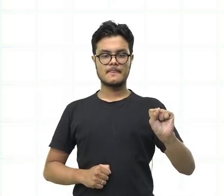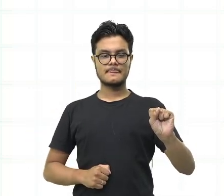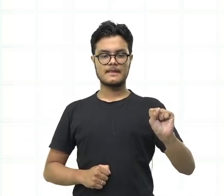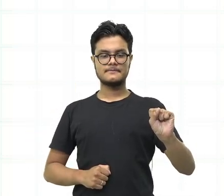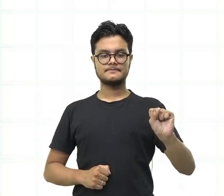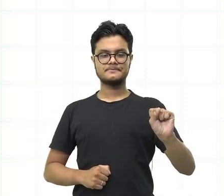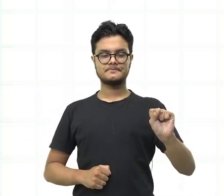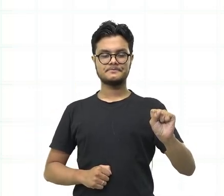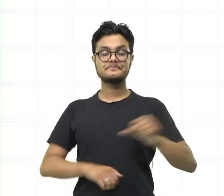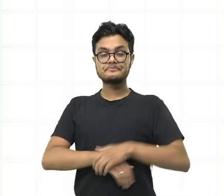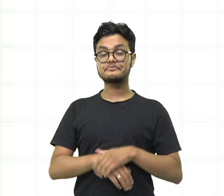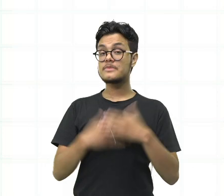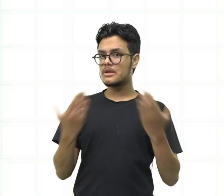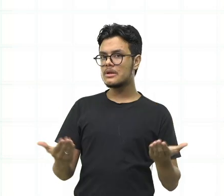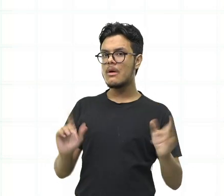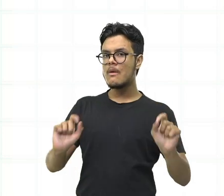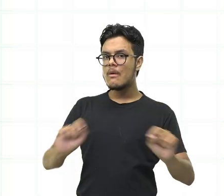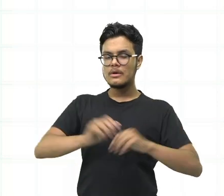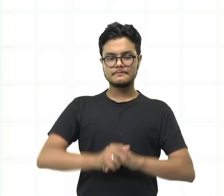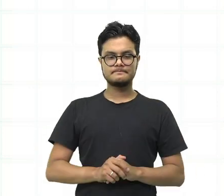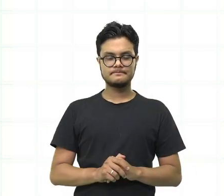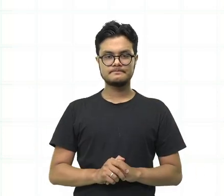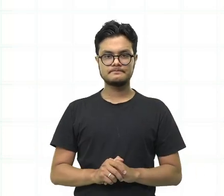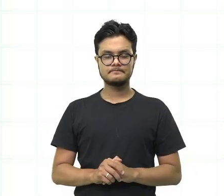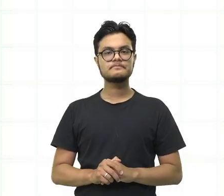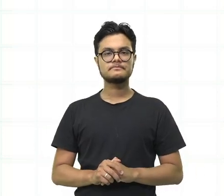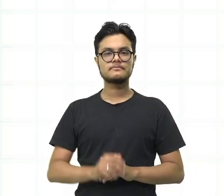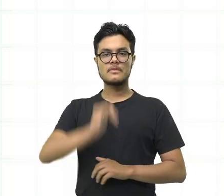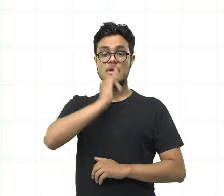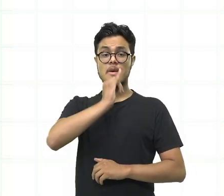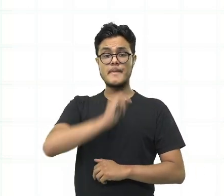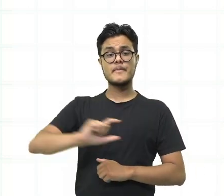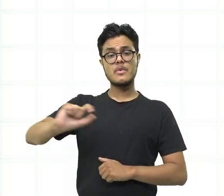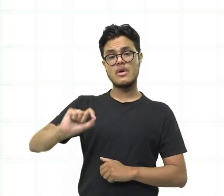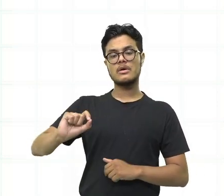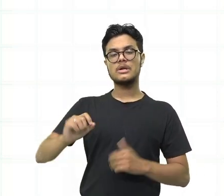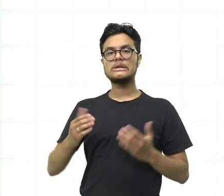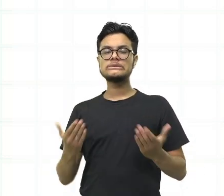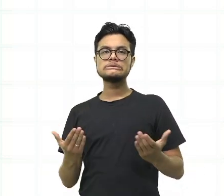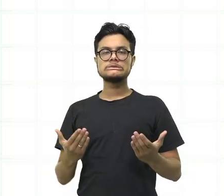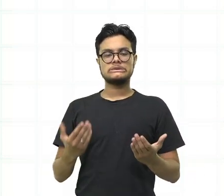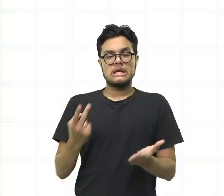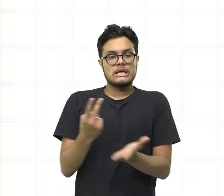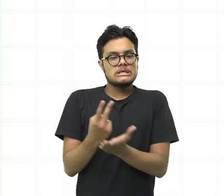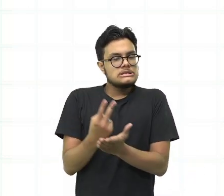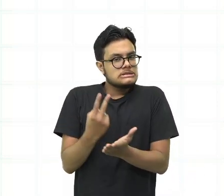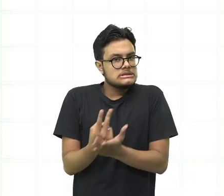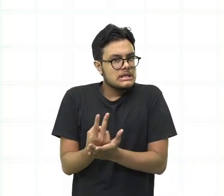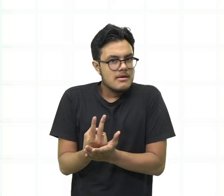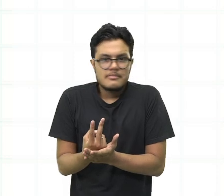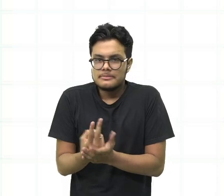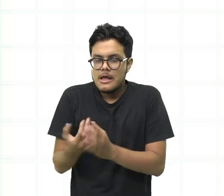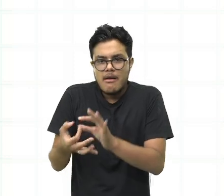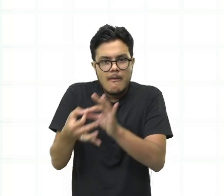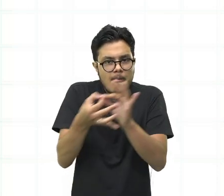música. Mas, enfim, percebam que eles têm que estar, o quê? De